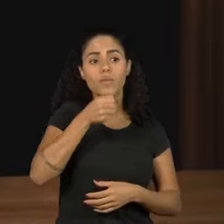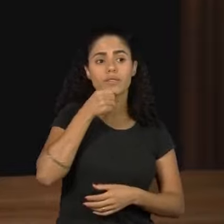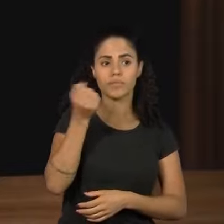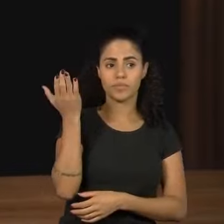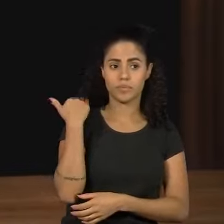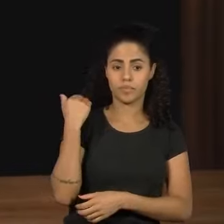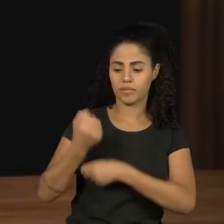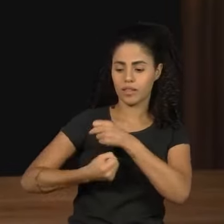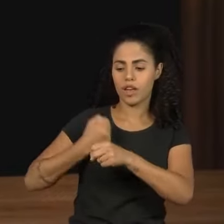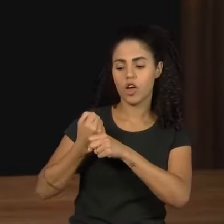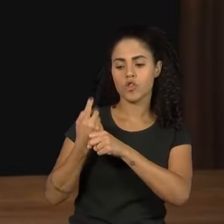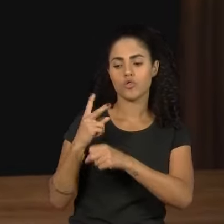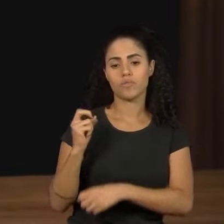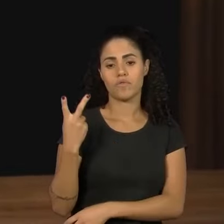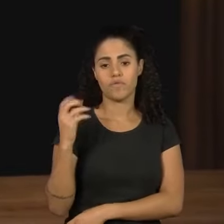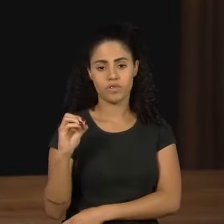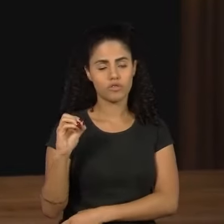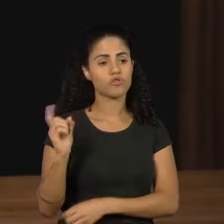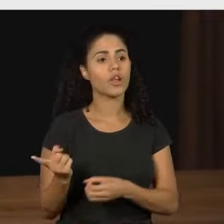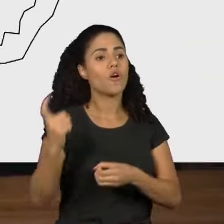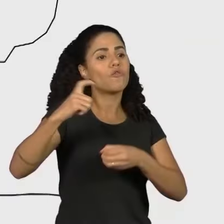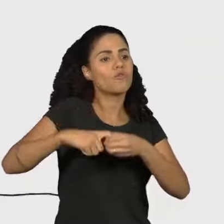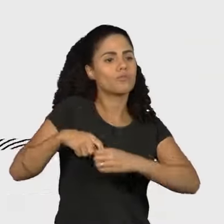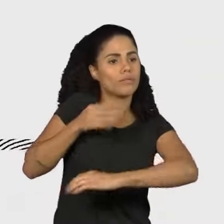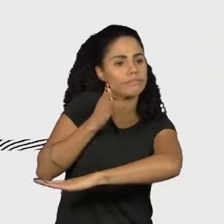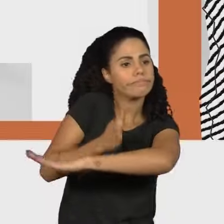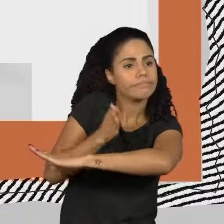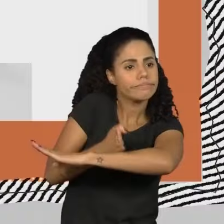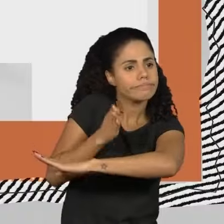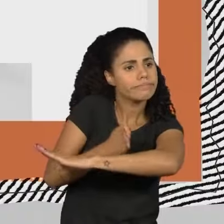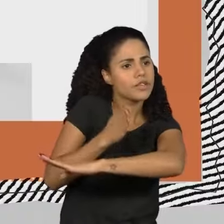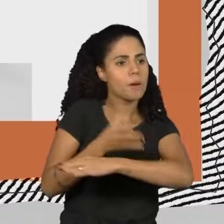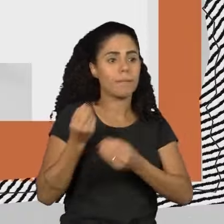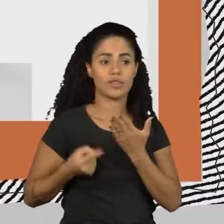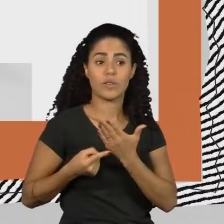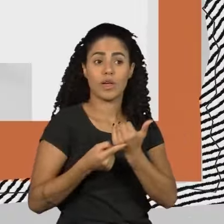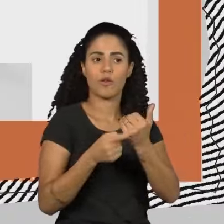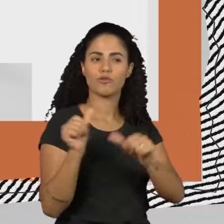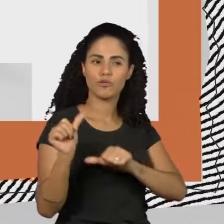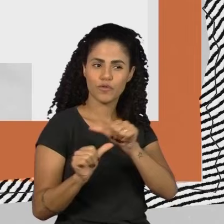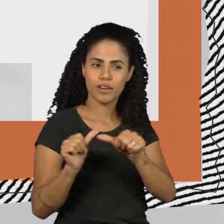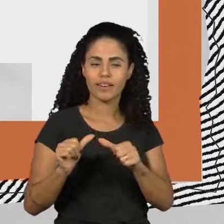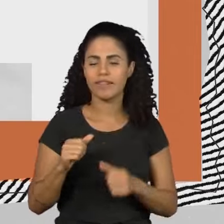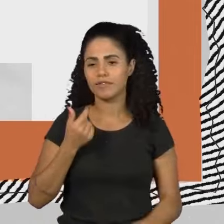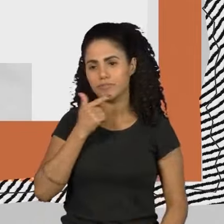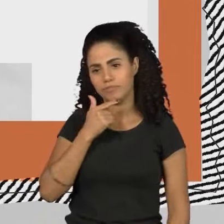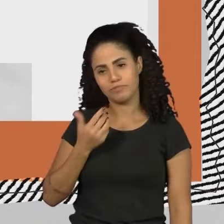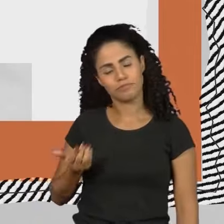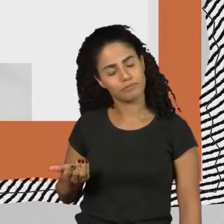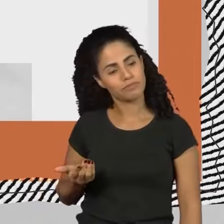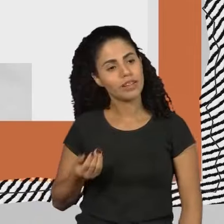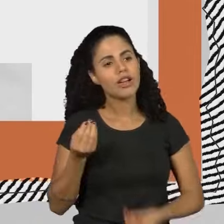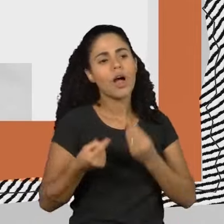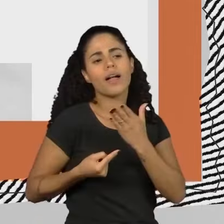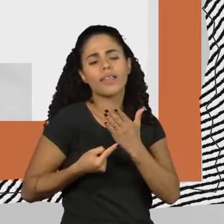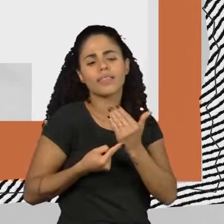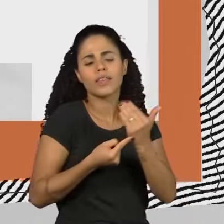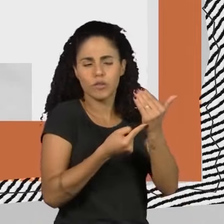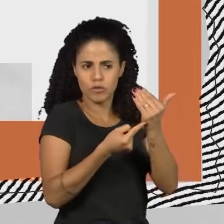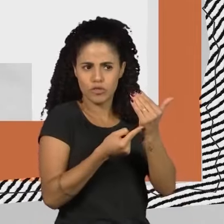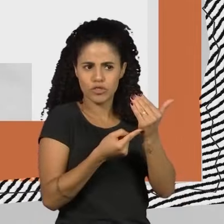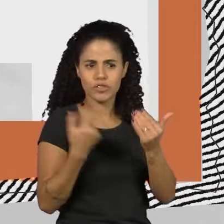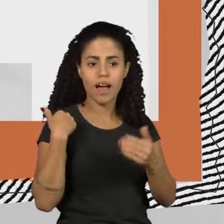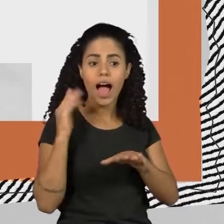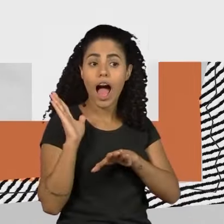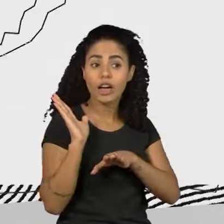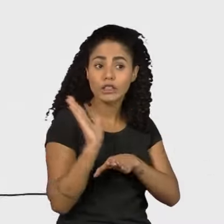de 2020 estamos voltando à Idade Média só que com tecnologia é quando que a tecnologia